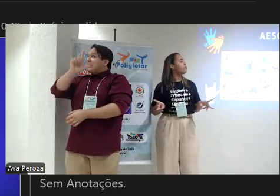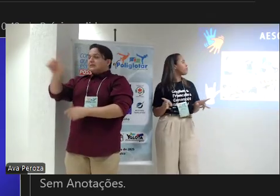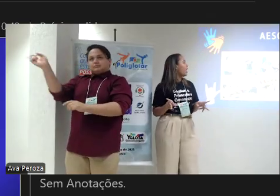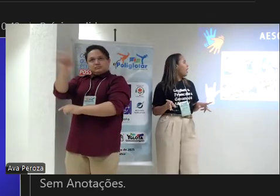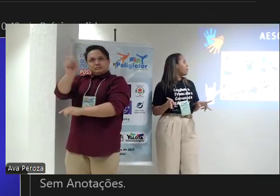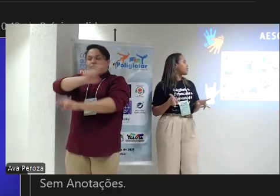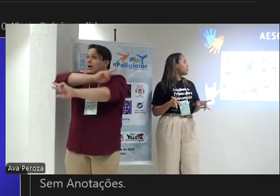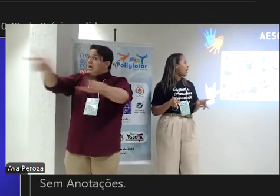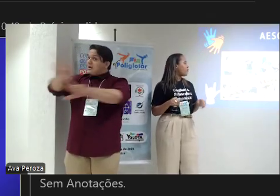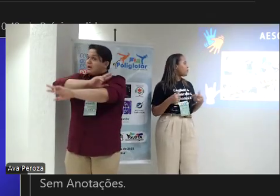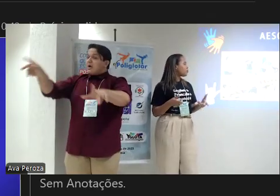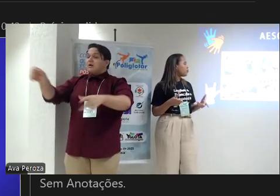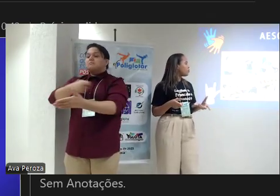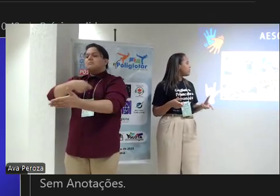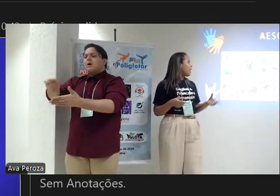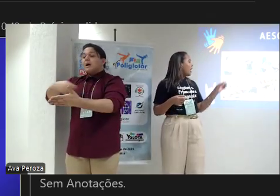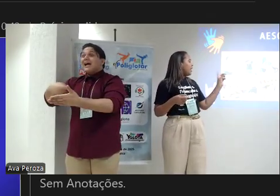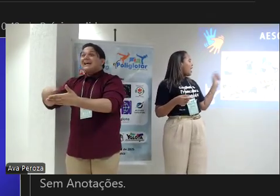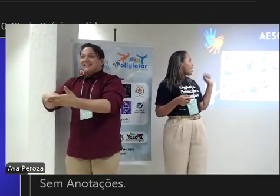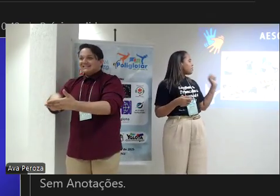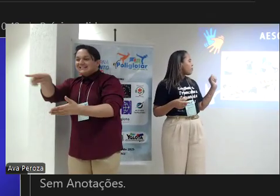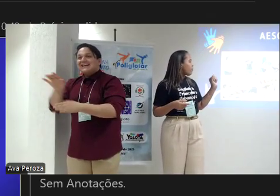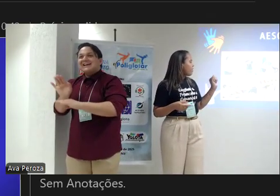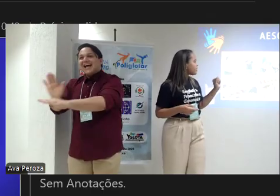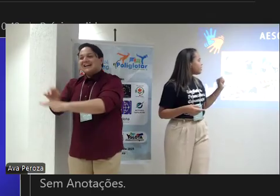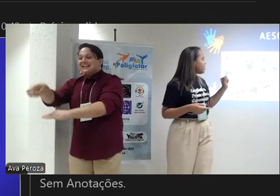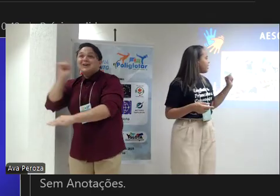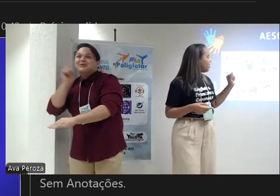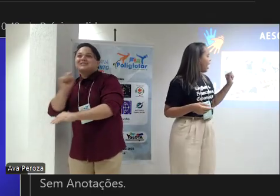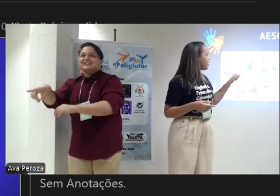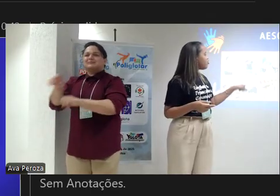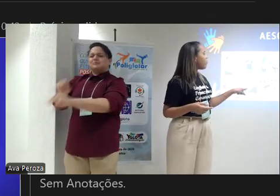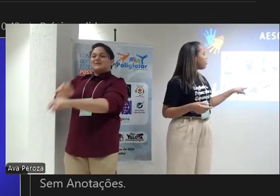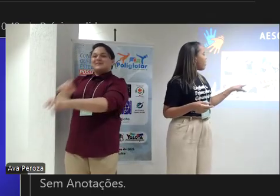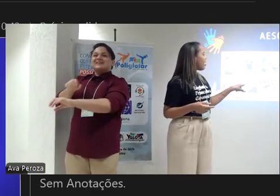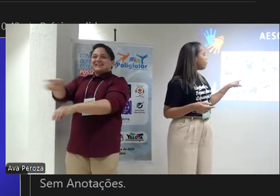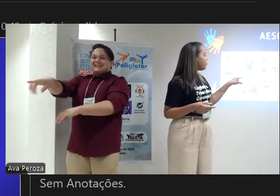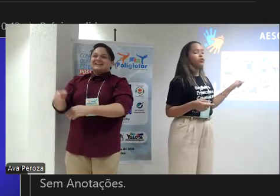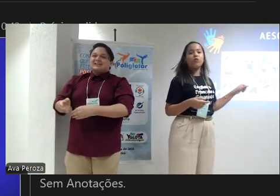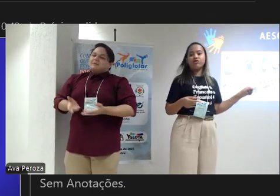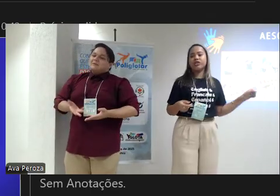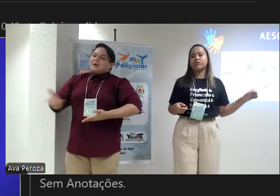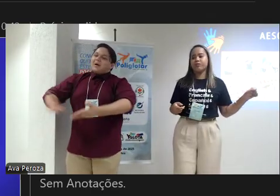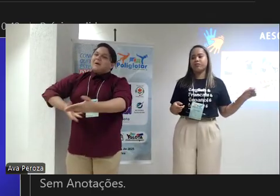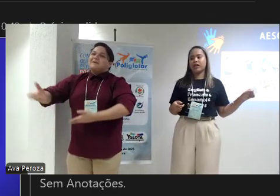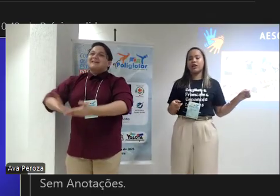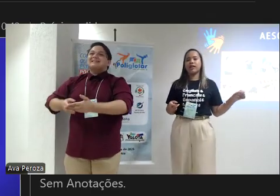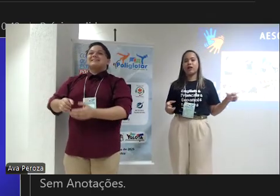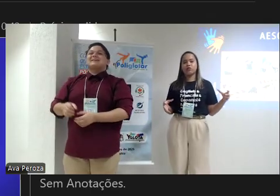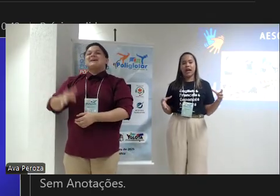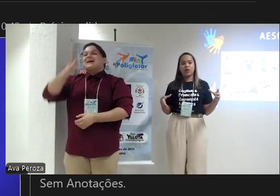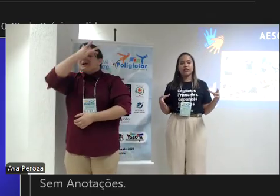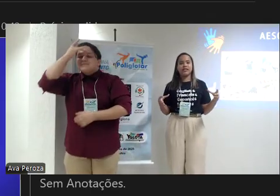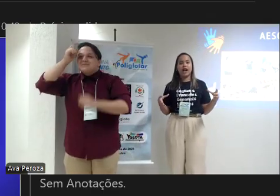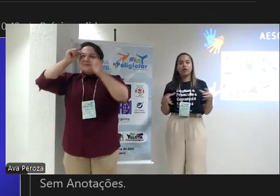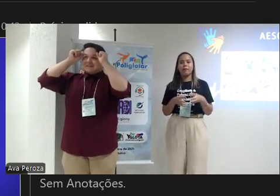diferente. Mas eu ensinava para os surdos. E a ESUS também oferece atendimento para pessoas com autismo. Então, é um